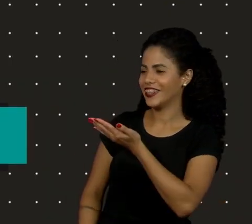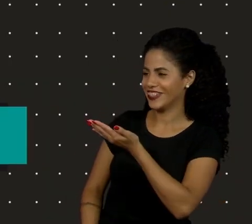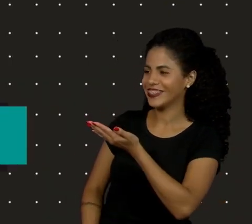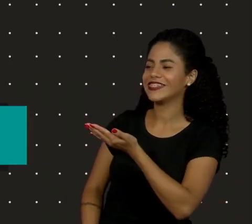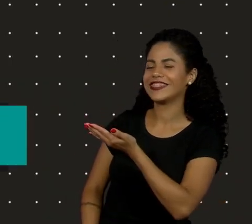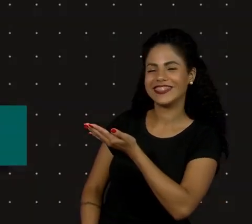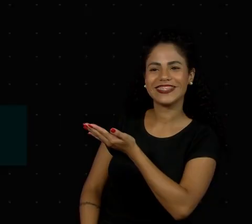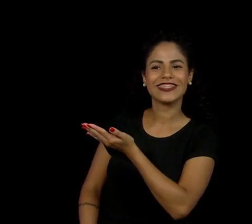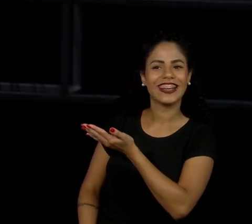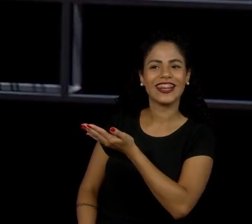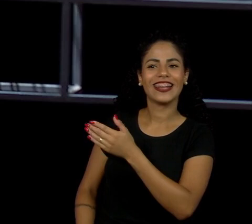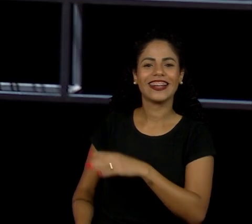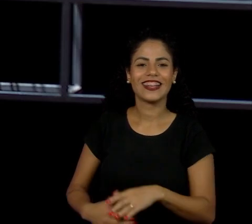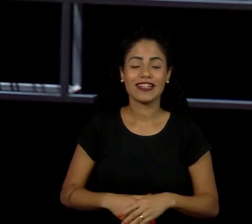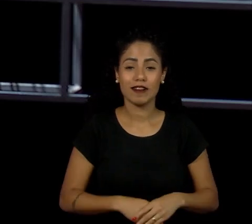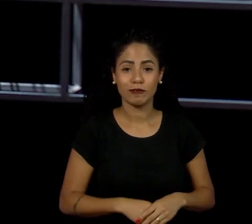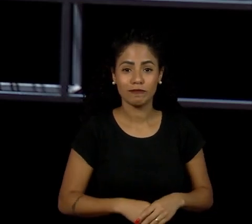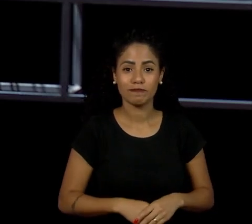tinha.